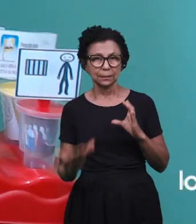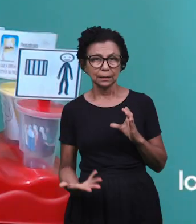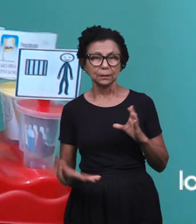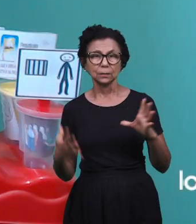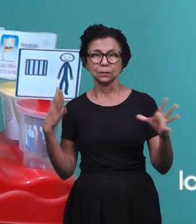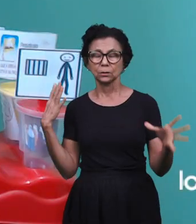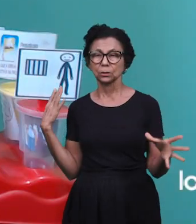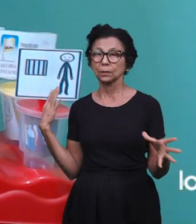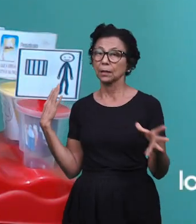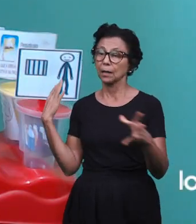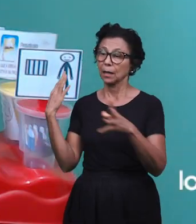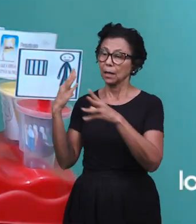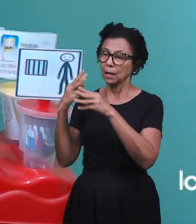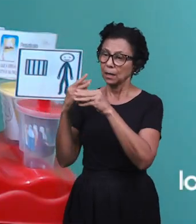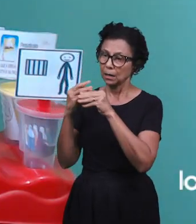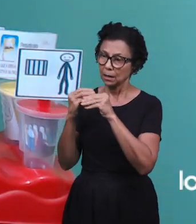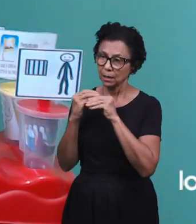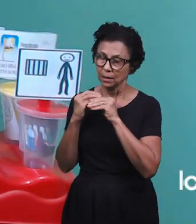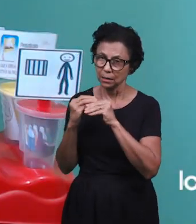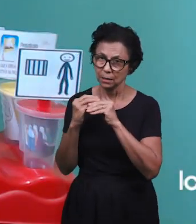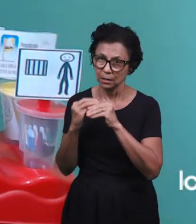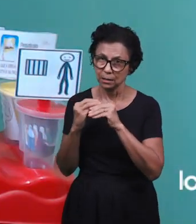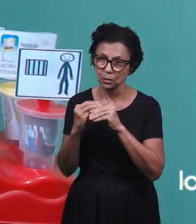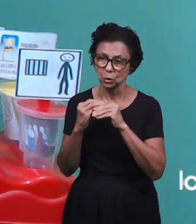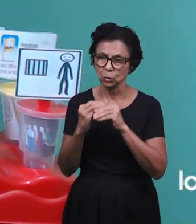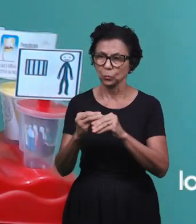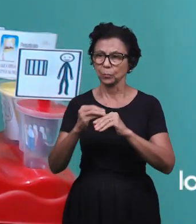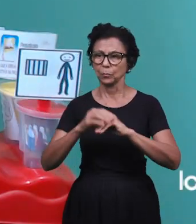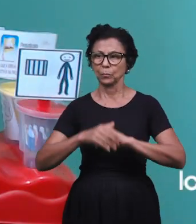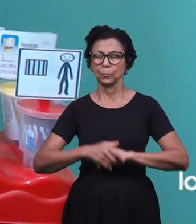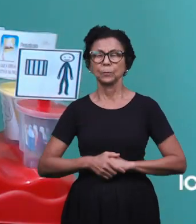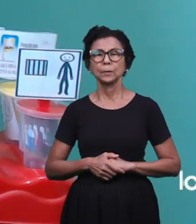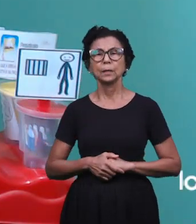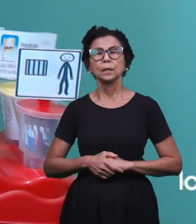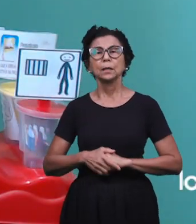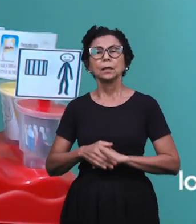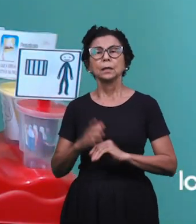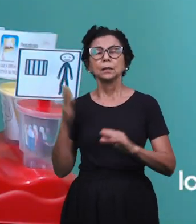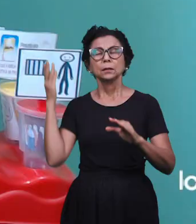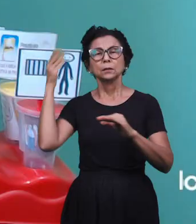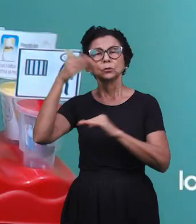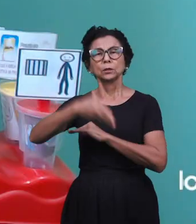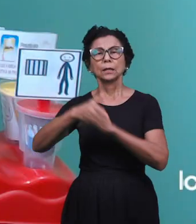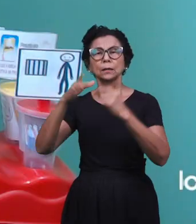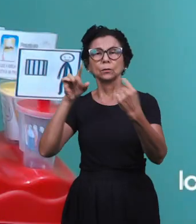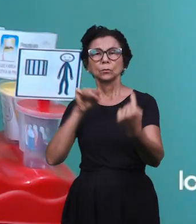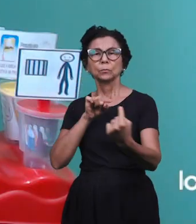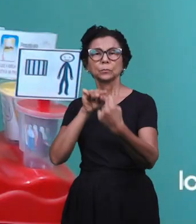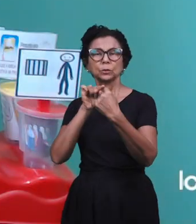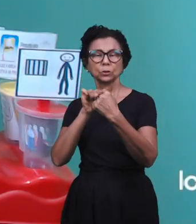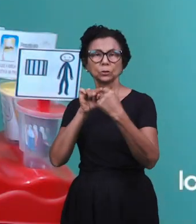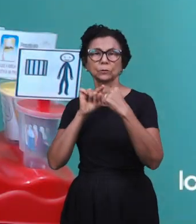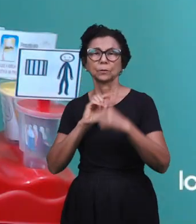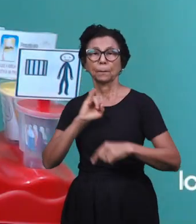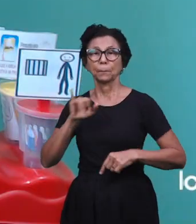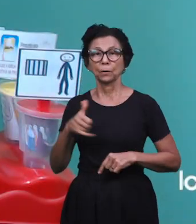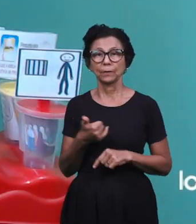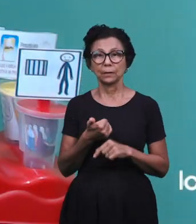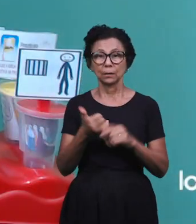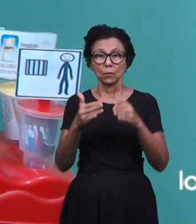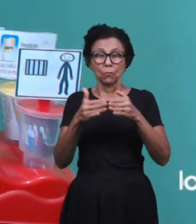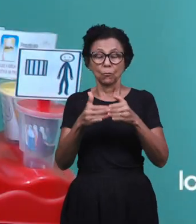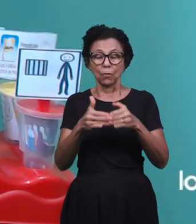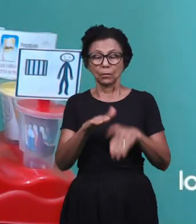resumir um pouco mais, né? Direcionar já para o objetivo da aula, pensando nesse tempo de concentração. Exemplo, a aula